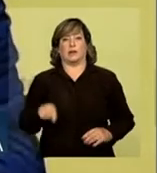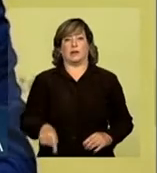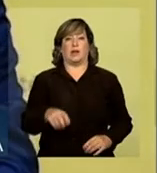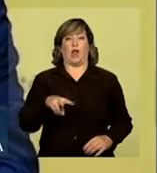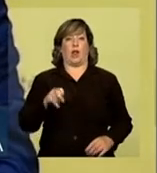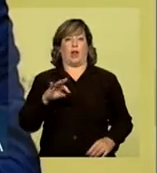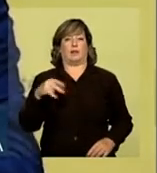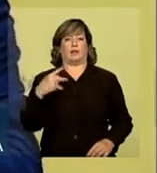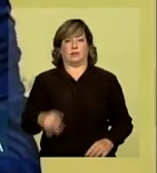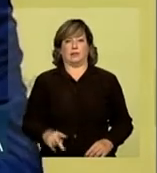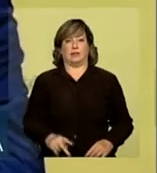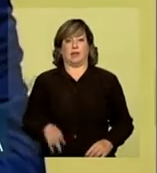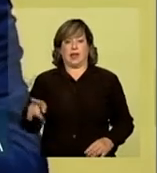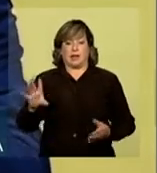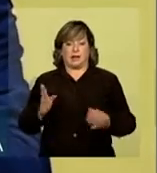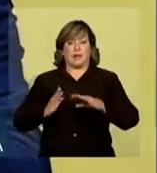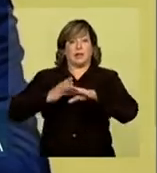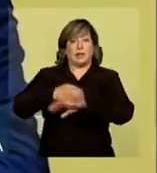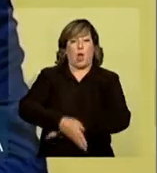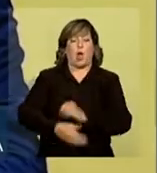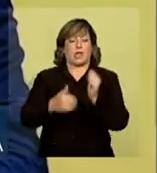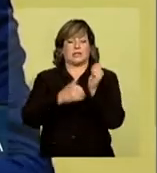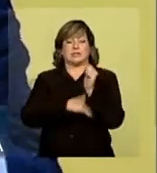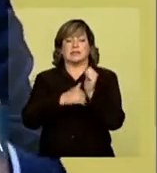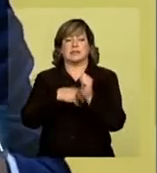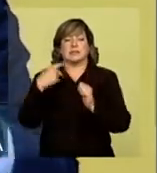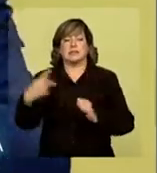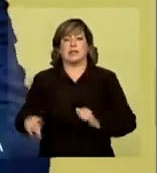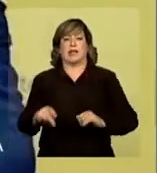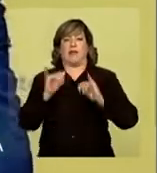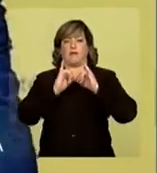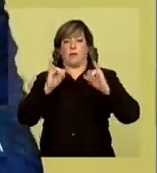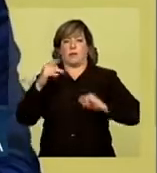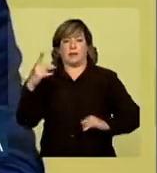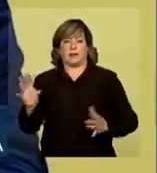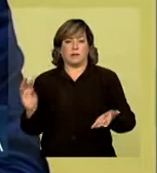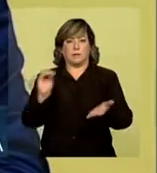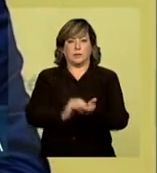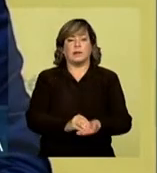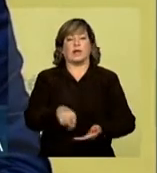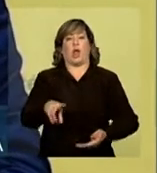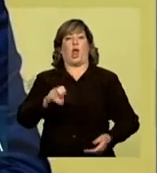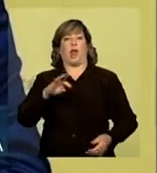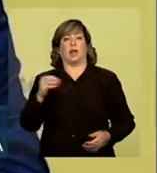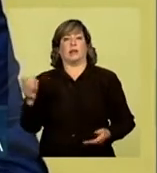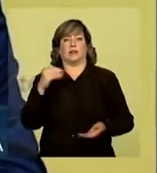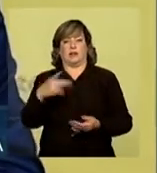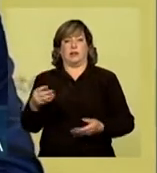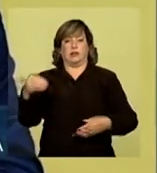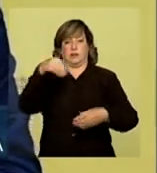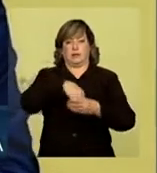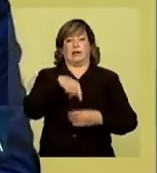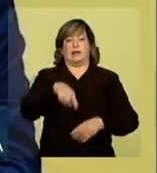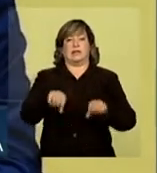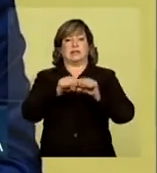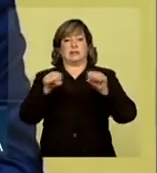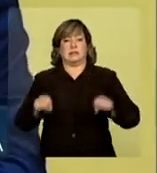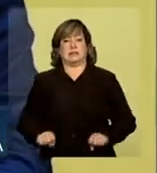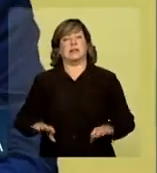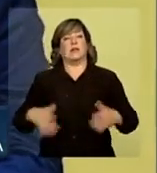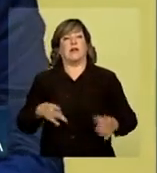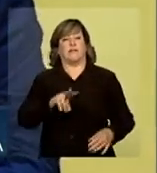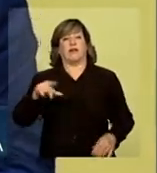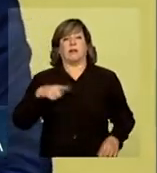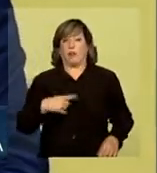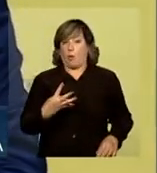o automático ele entrou com a senha dele com os dados dele e automaticamente a nota dele é incorporada ao sistema então ele